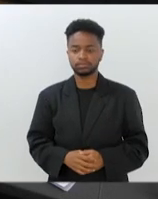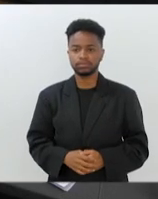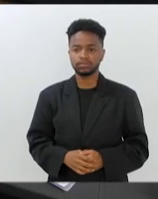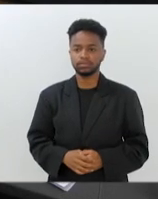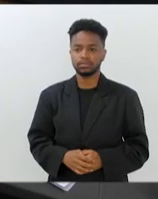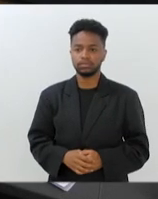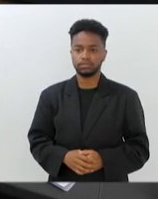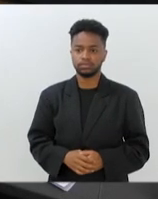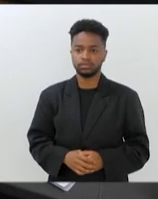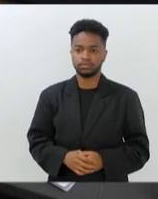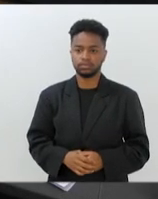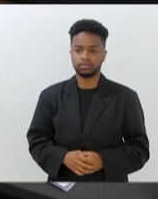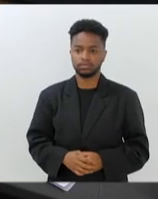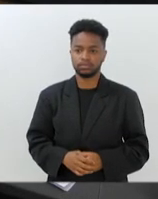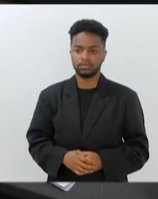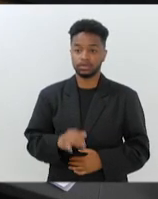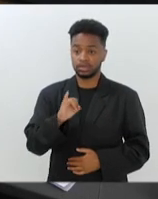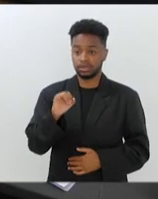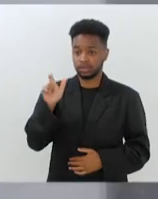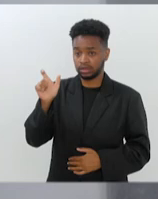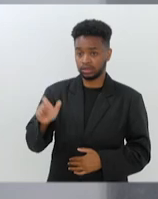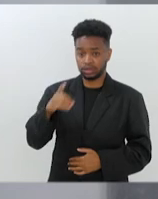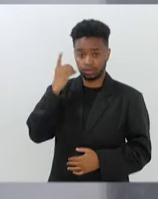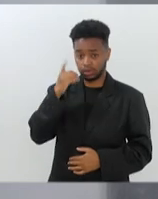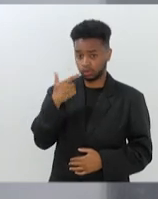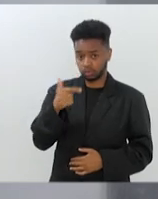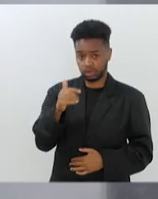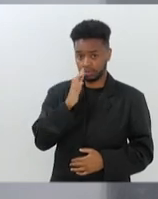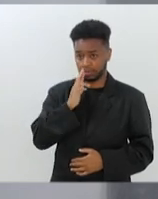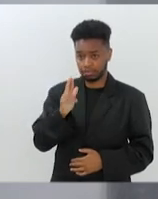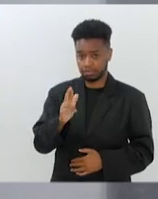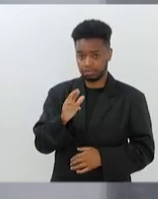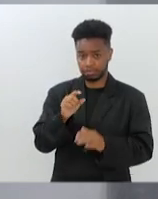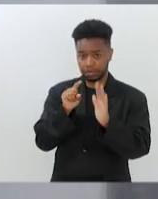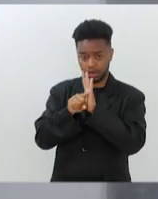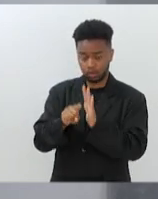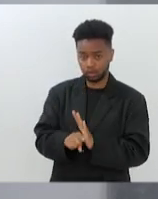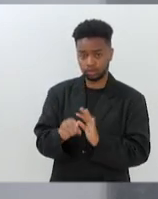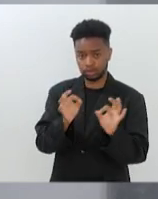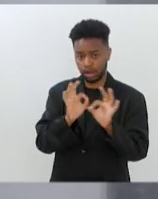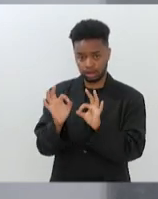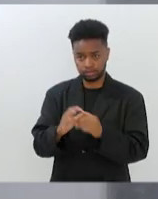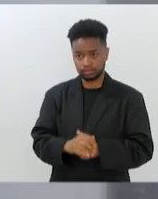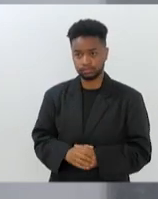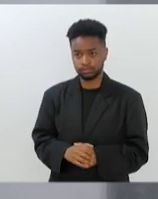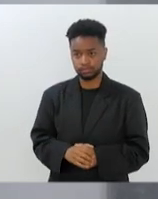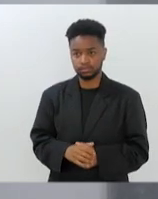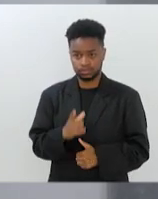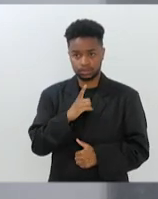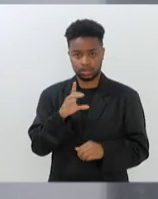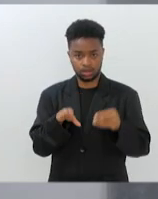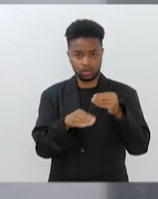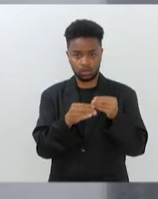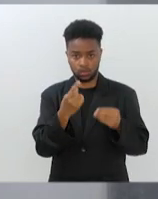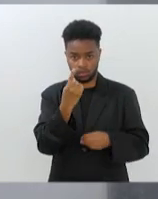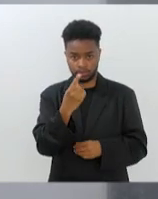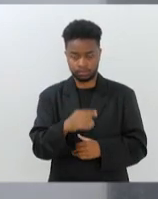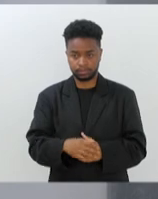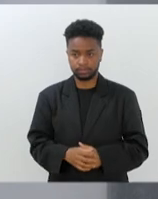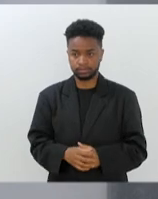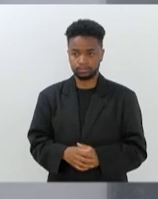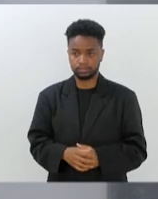eh se o deputado não tiver mais perguntas acho que a gente pode avançar eu tenho mais uma presidente mais